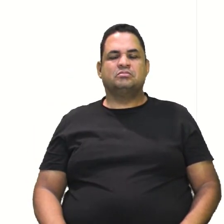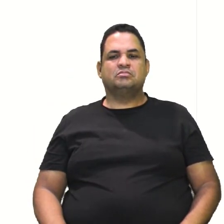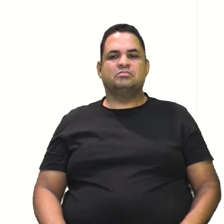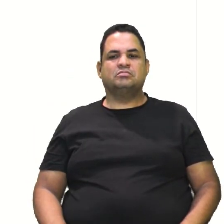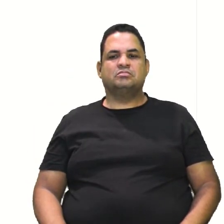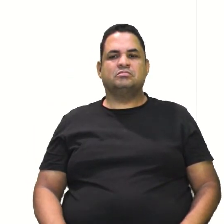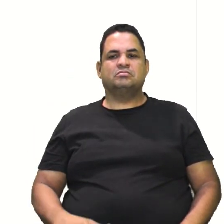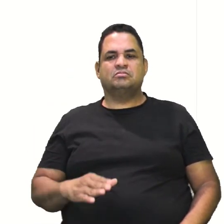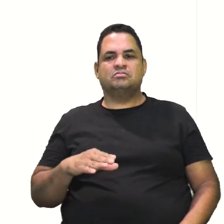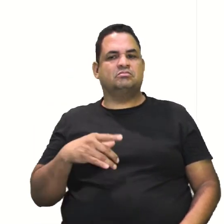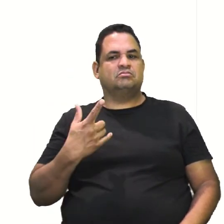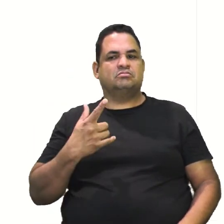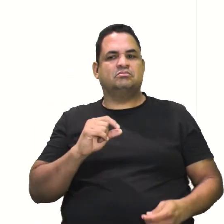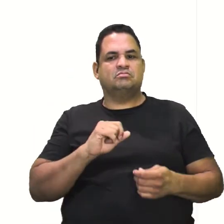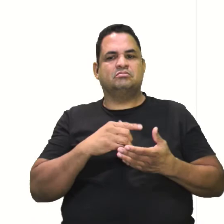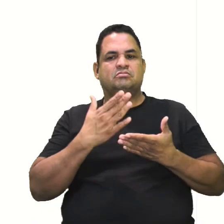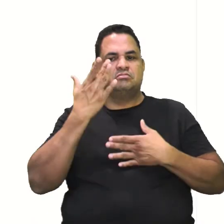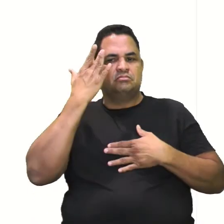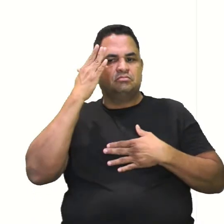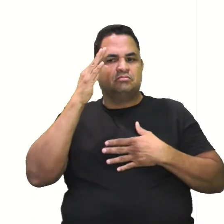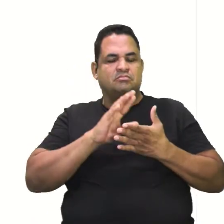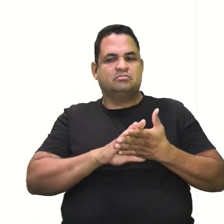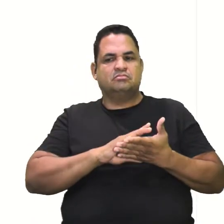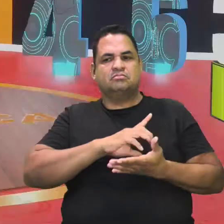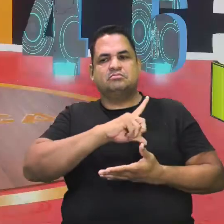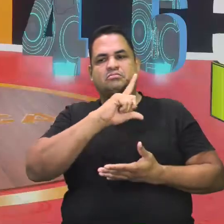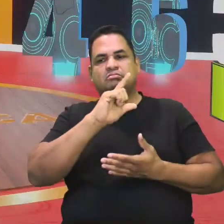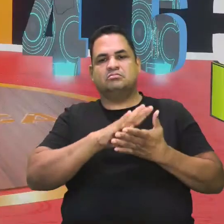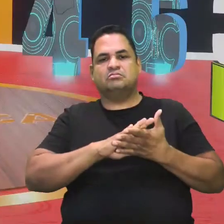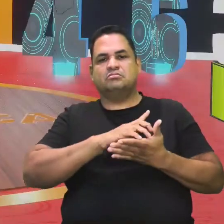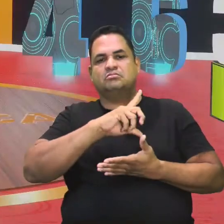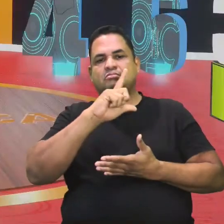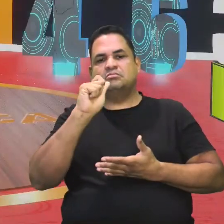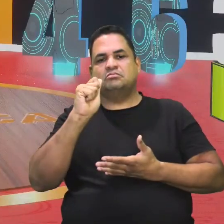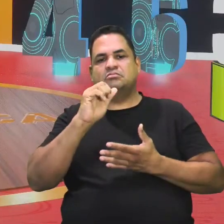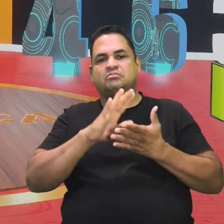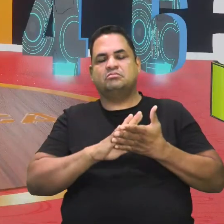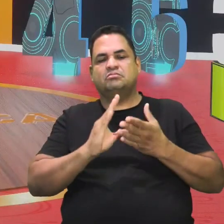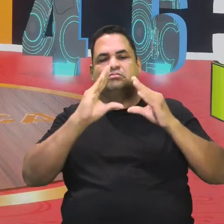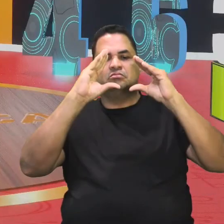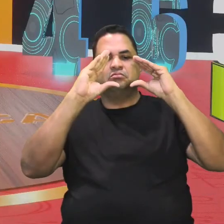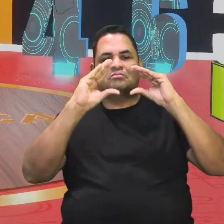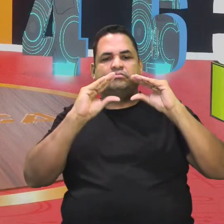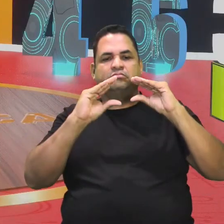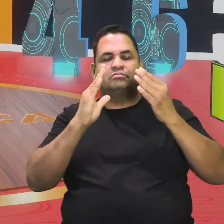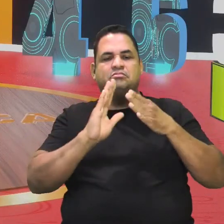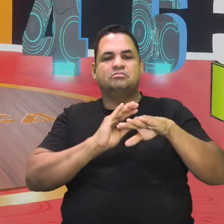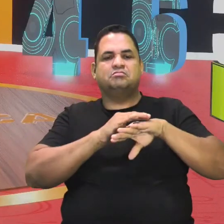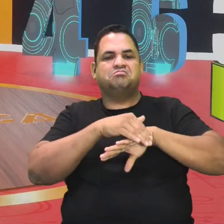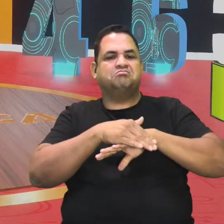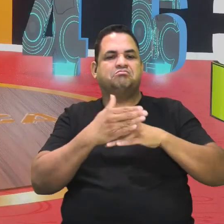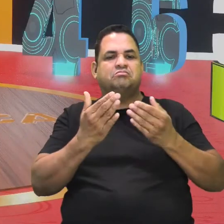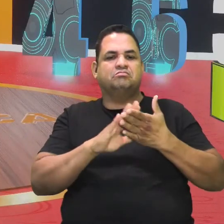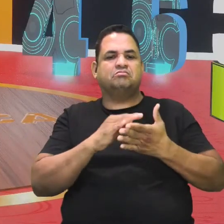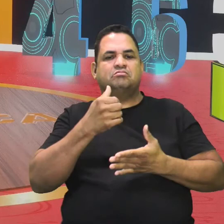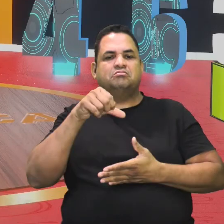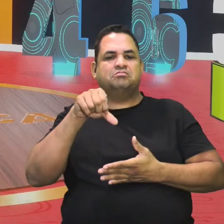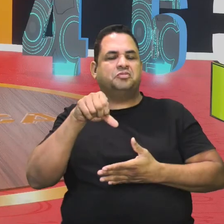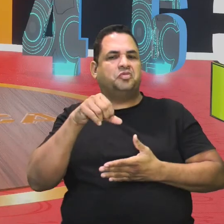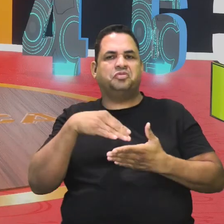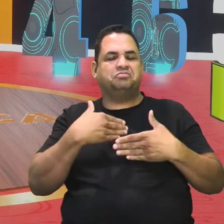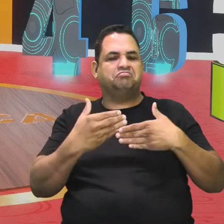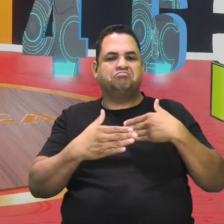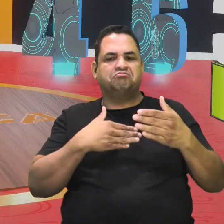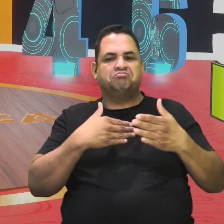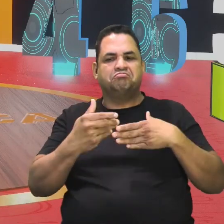O despertador, infelizmente, não sabe diferenciar dia e noite. Então, para ele, 9 é 9, 9 horas é